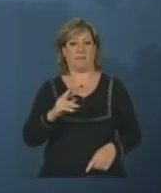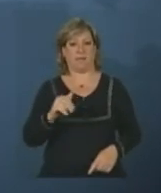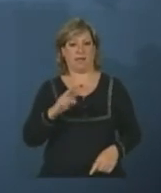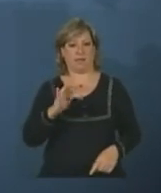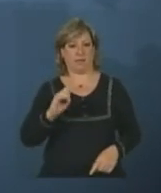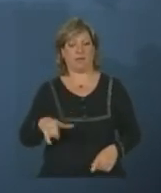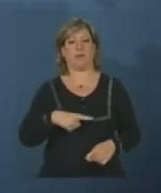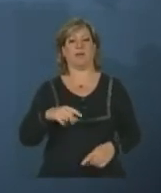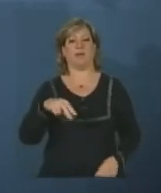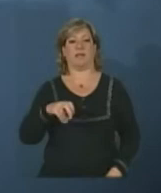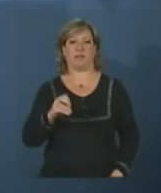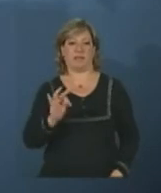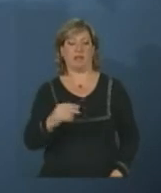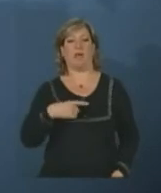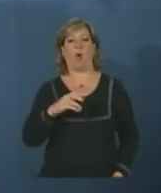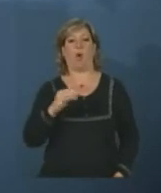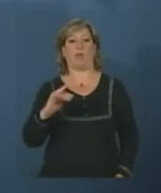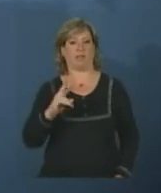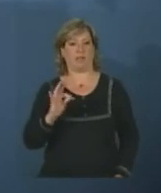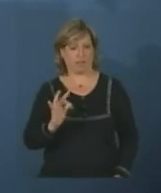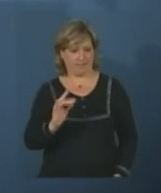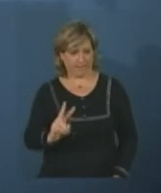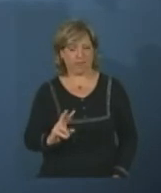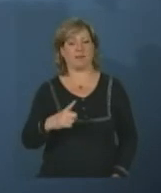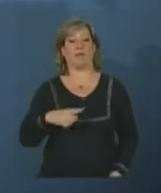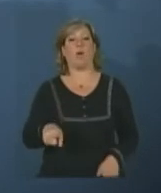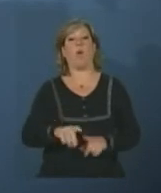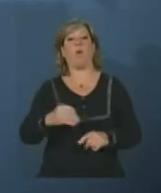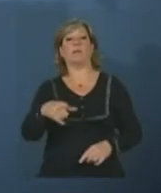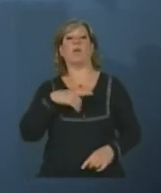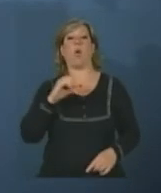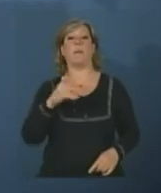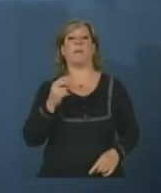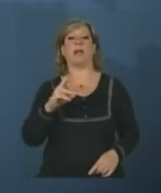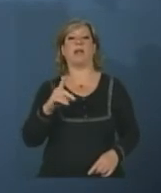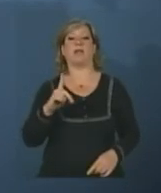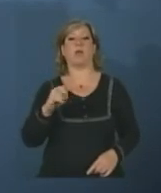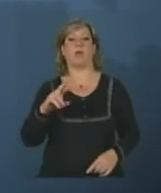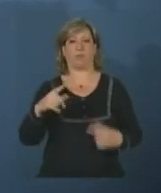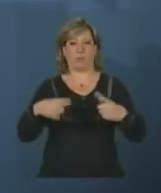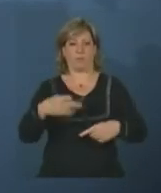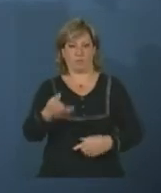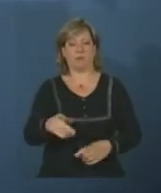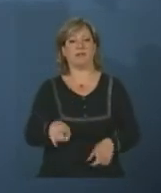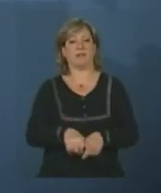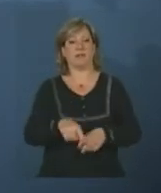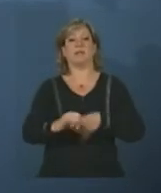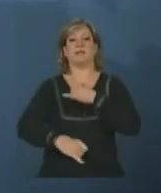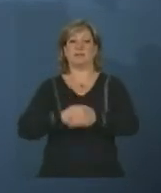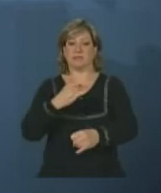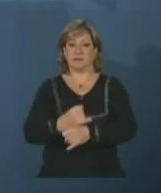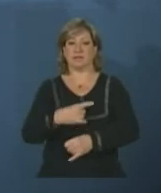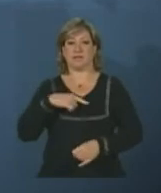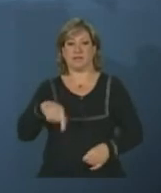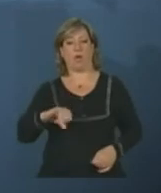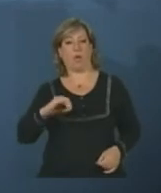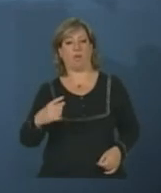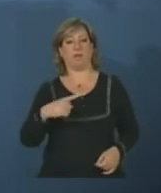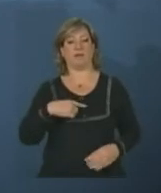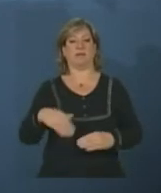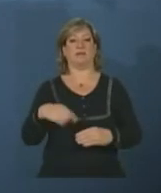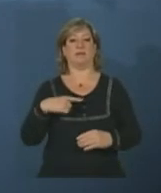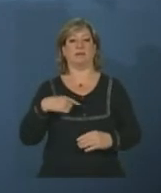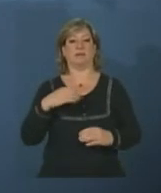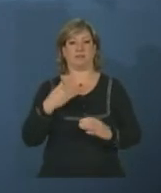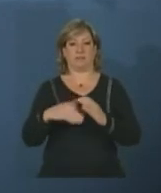net Sky Oi TV e Embratel ou pela sua operadora local também pela internet em nosso site ou pelo